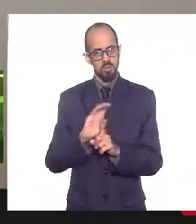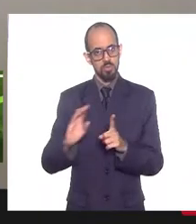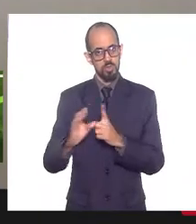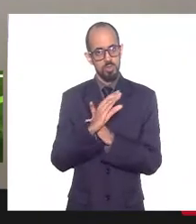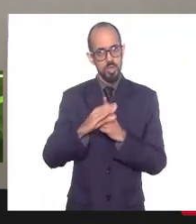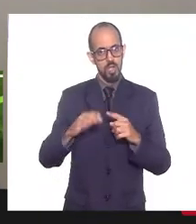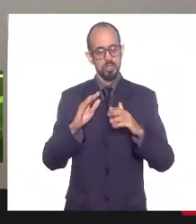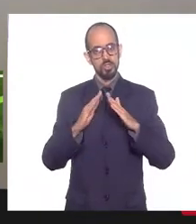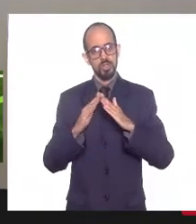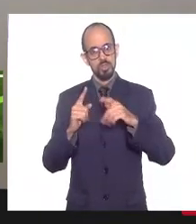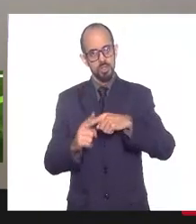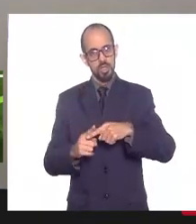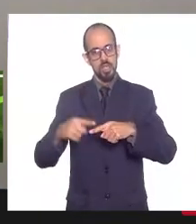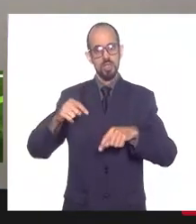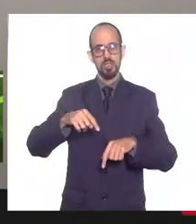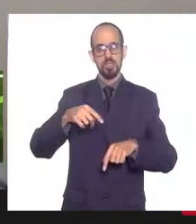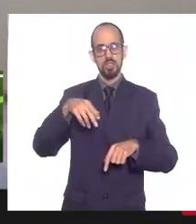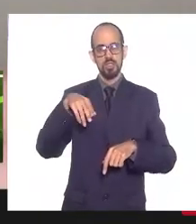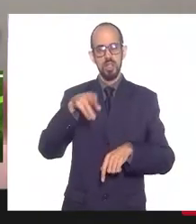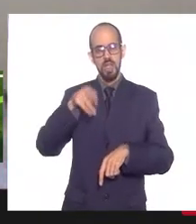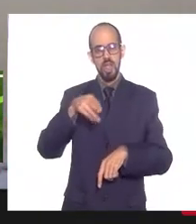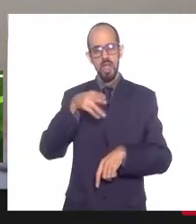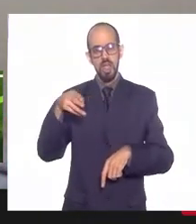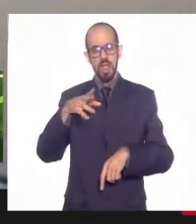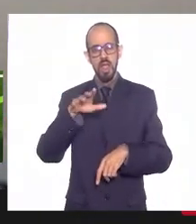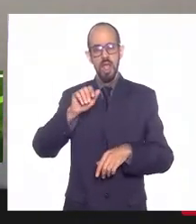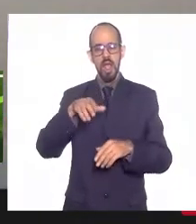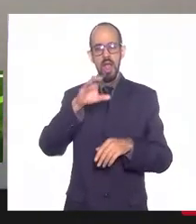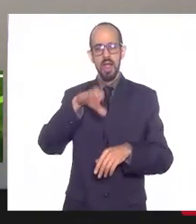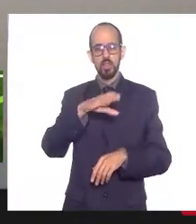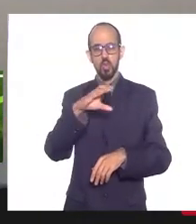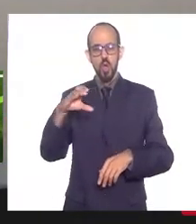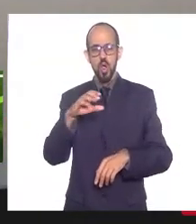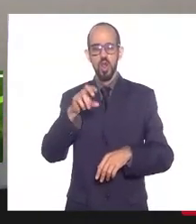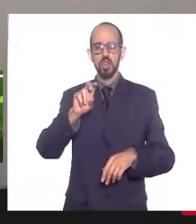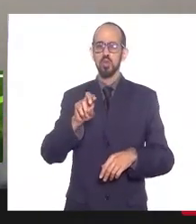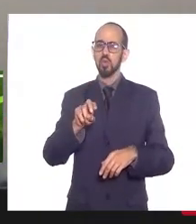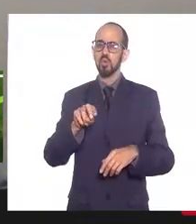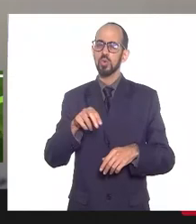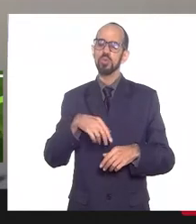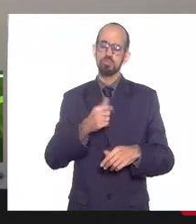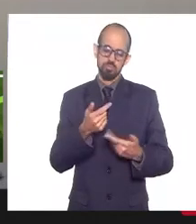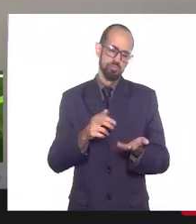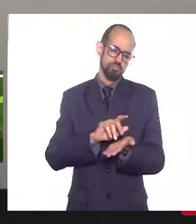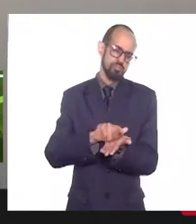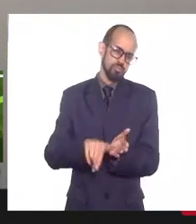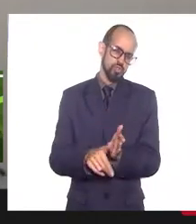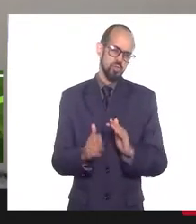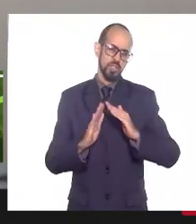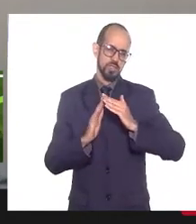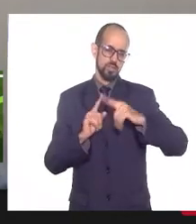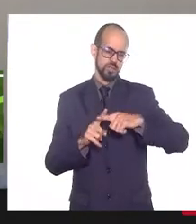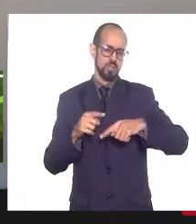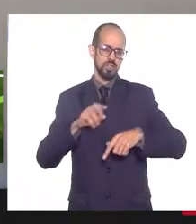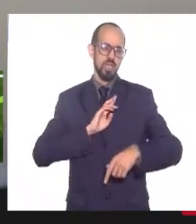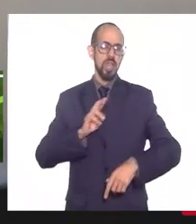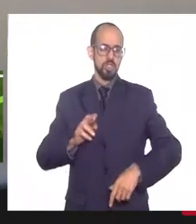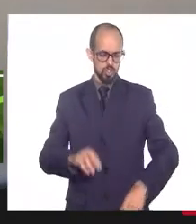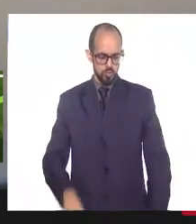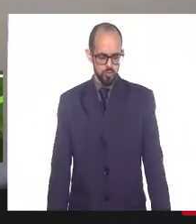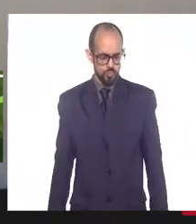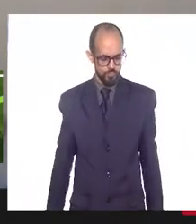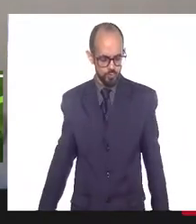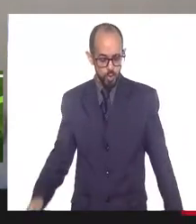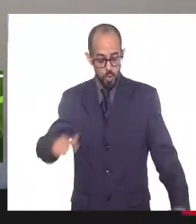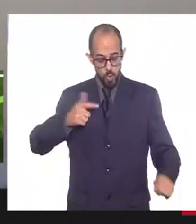nos seus terreiros, enfim, nas suas entidades religiosas. Outro aspecto que apareceu aqui hoje, deputada Marta Rocha, que eu